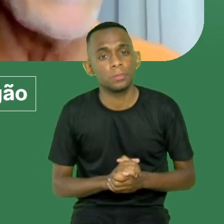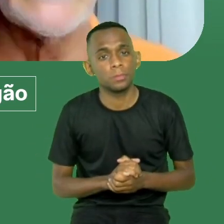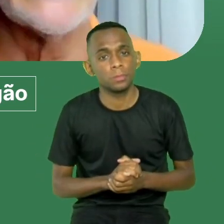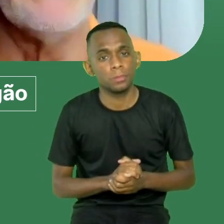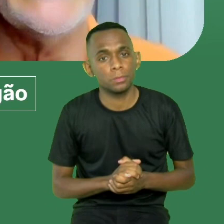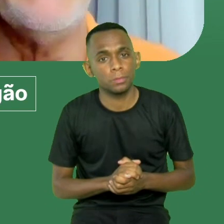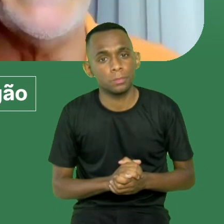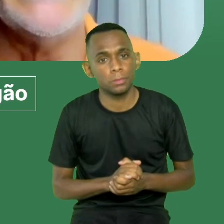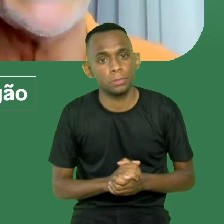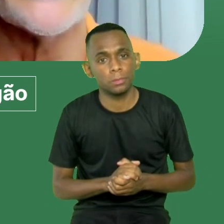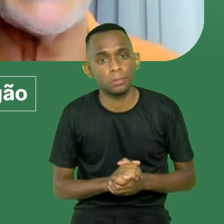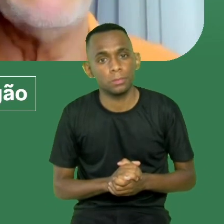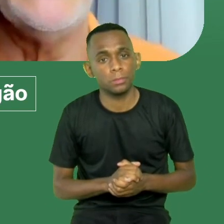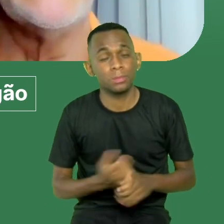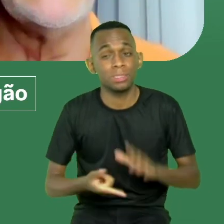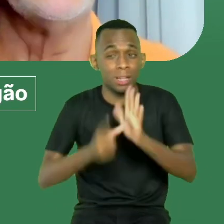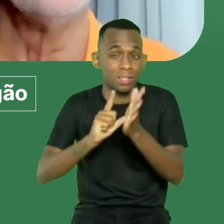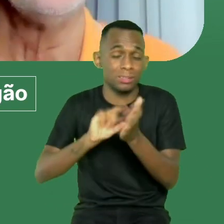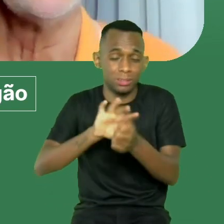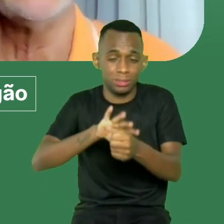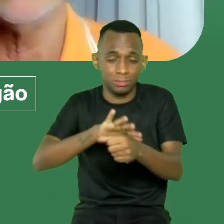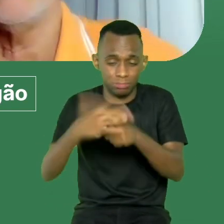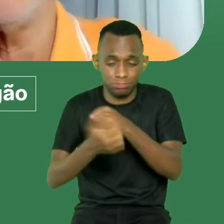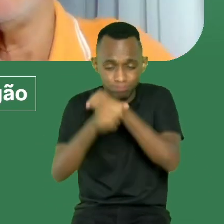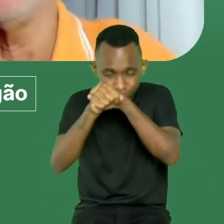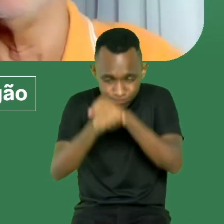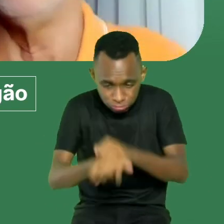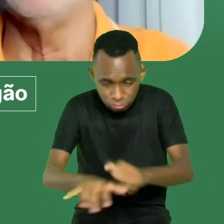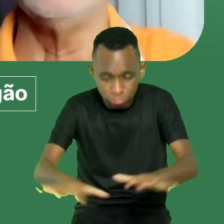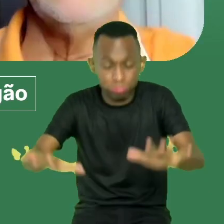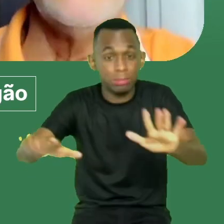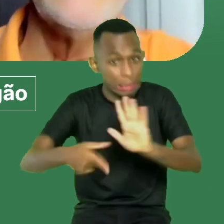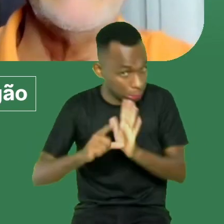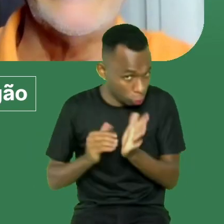Um pouco antes da pandemia, eu já vinha